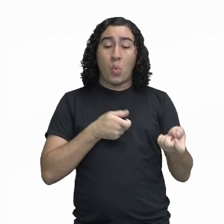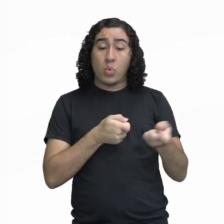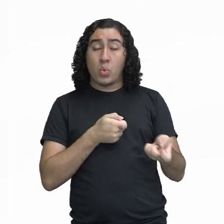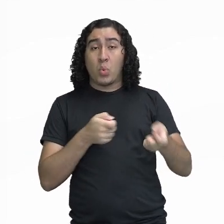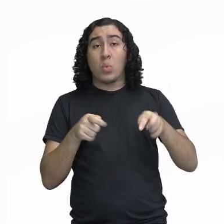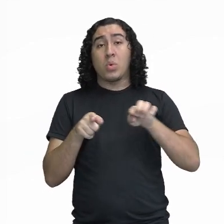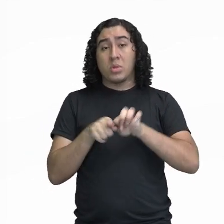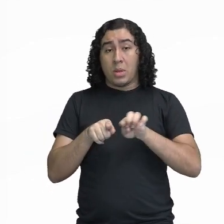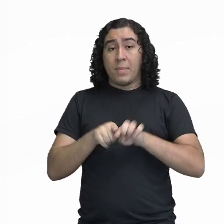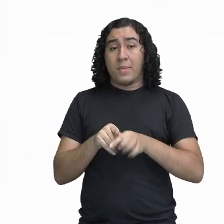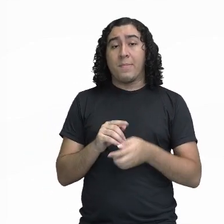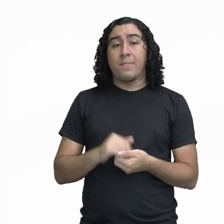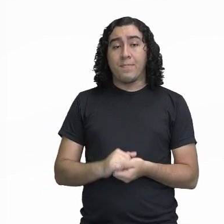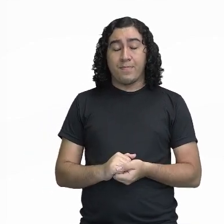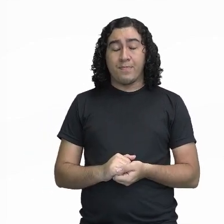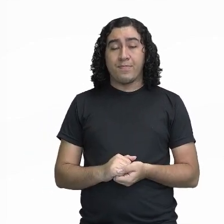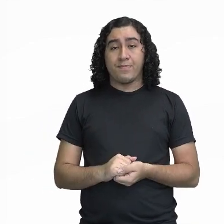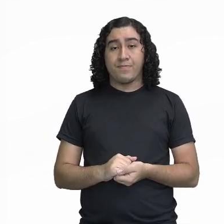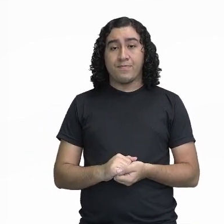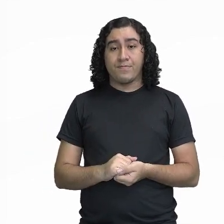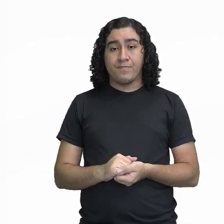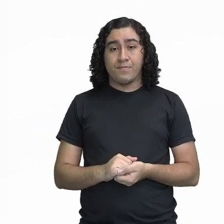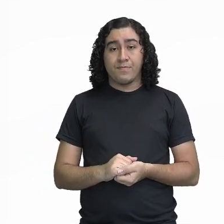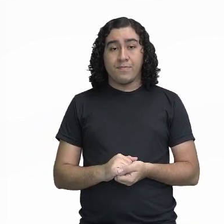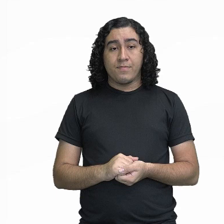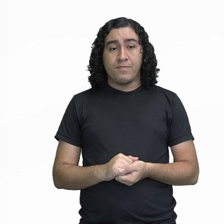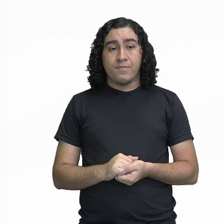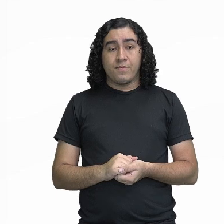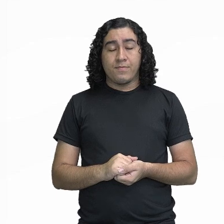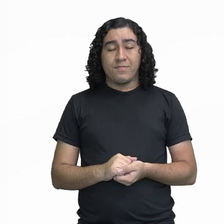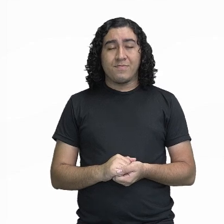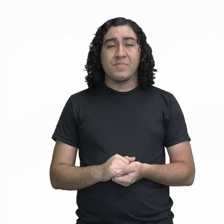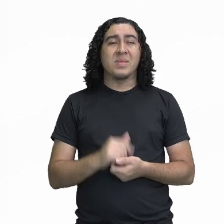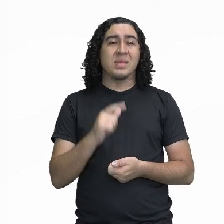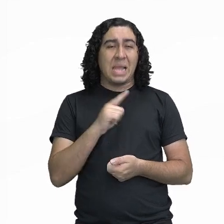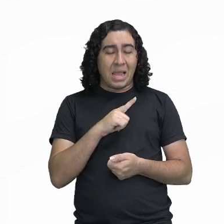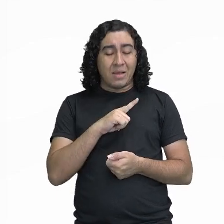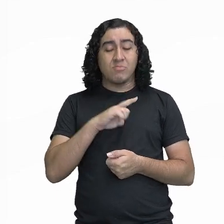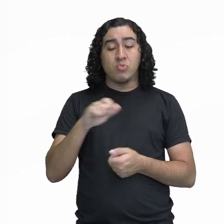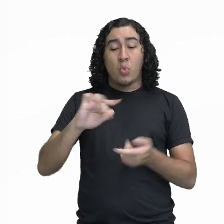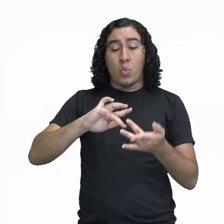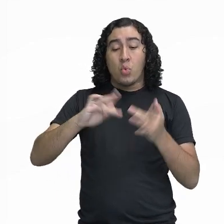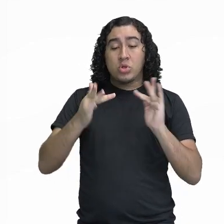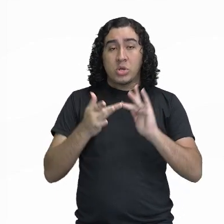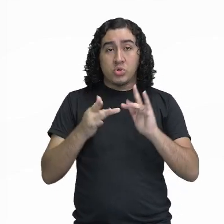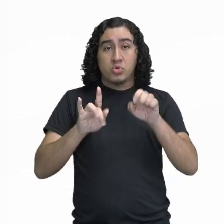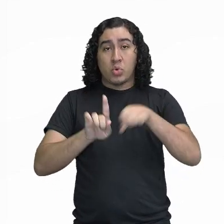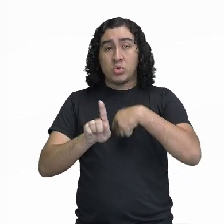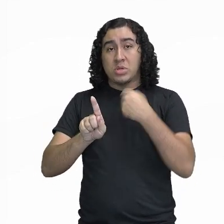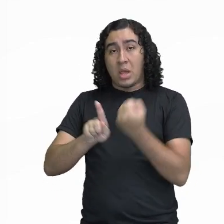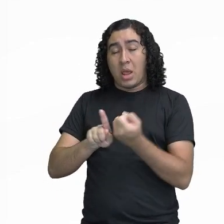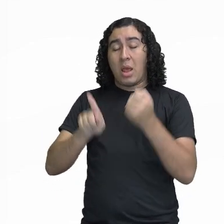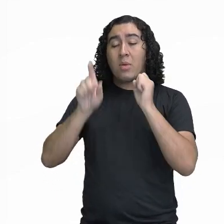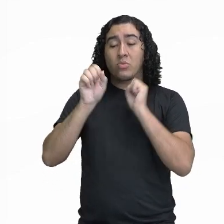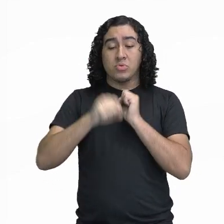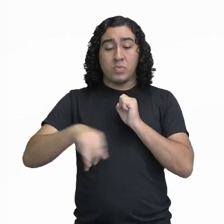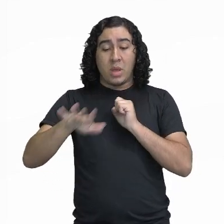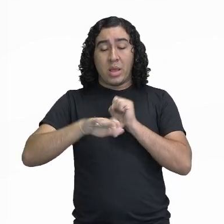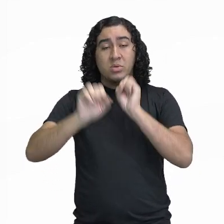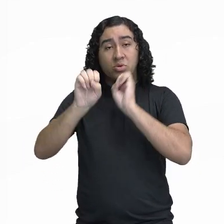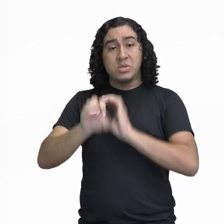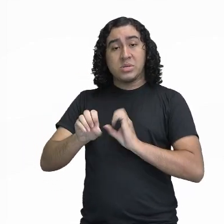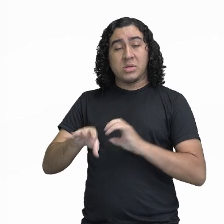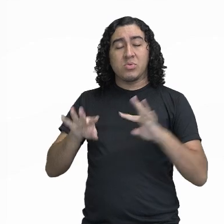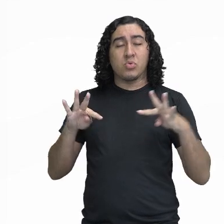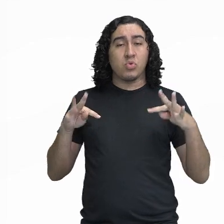regulatória. E muitas das vezes isso está no ambiente social está na educação, está em tudo ao